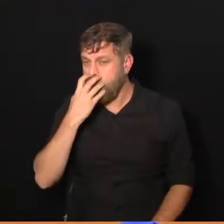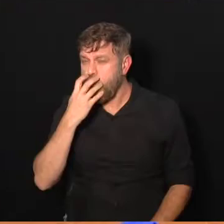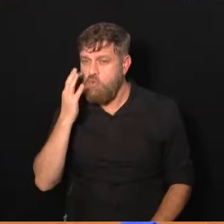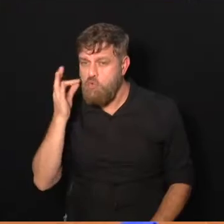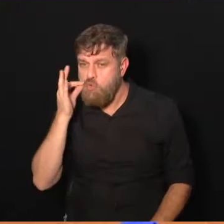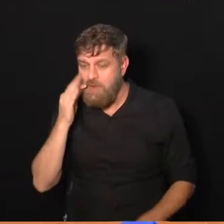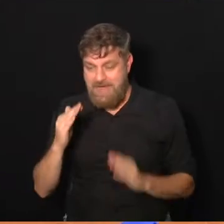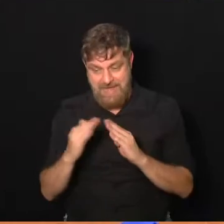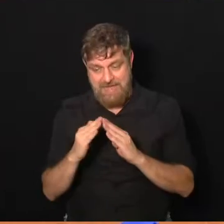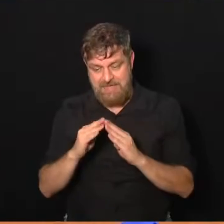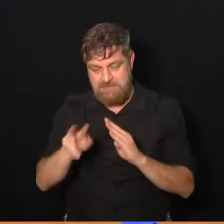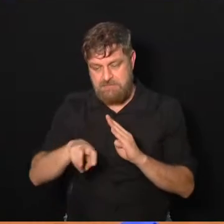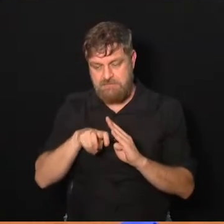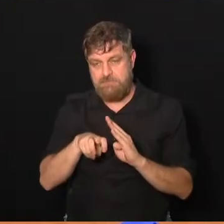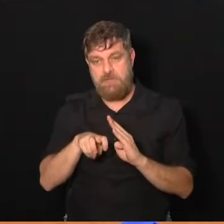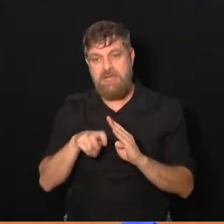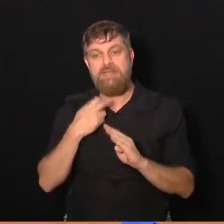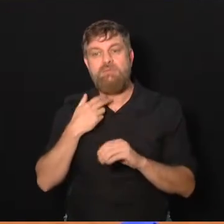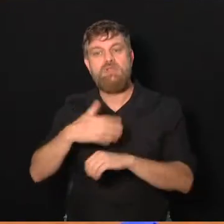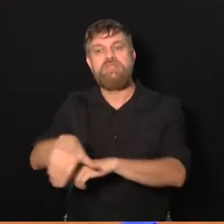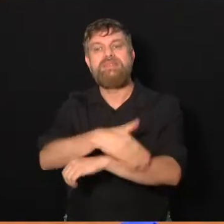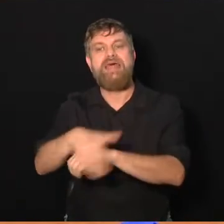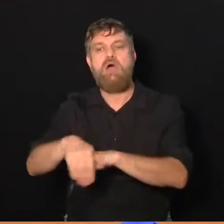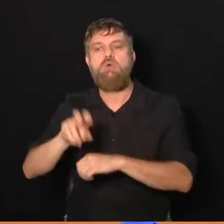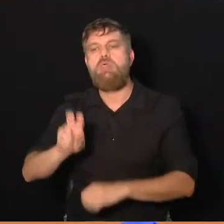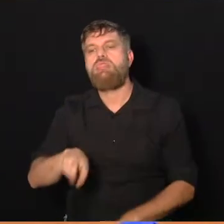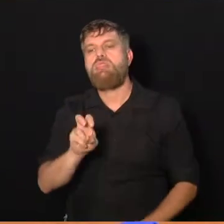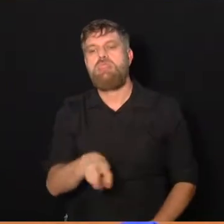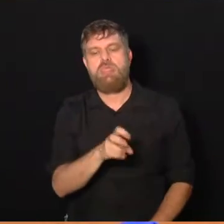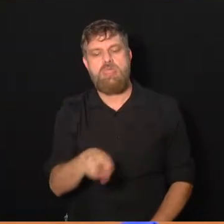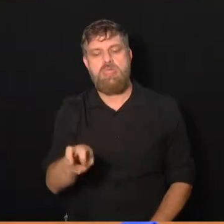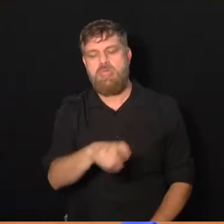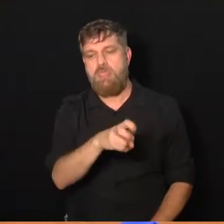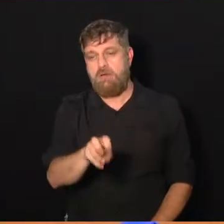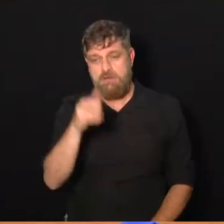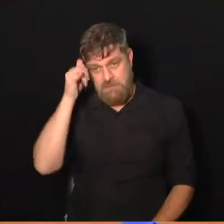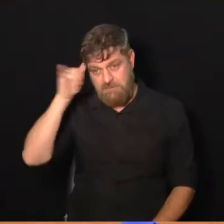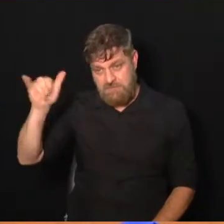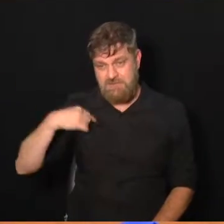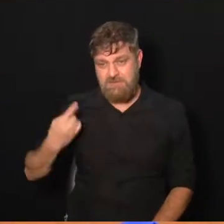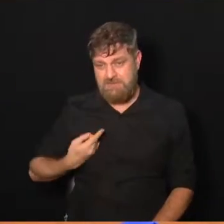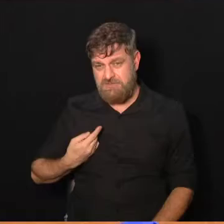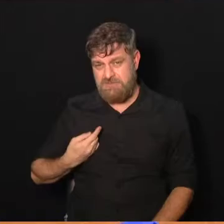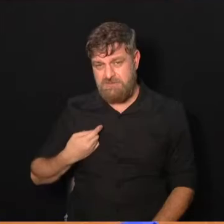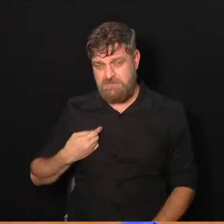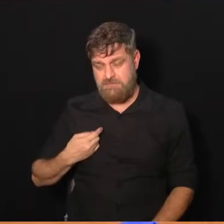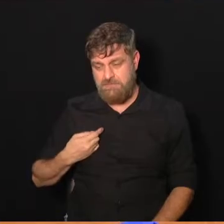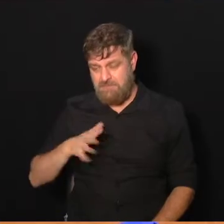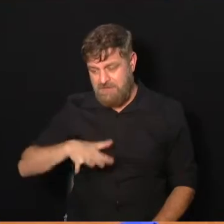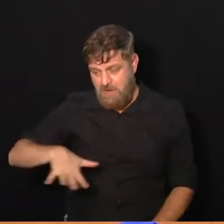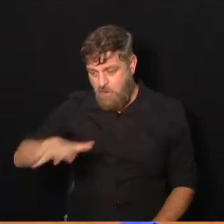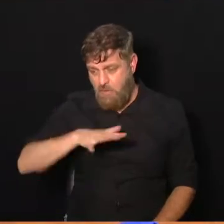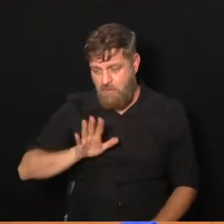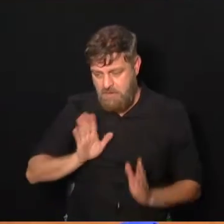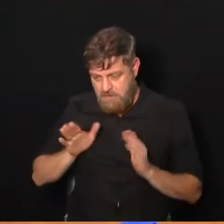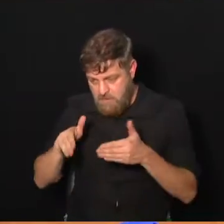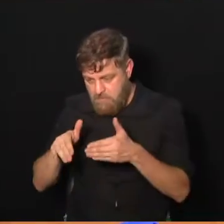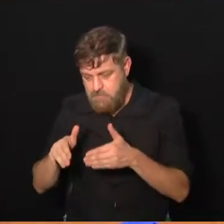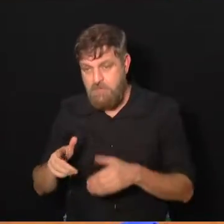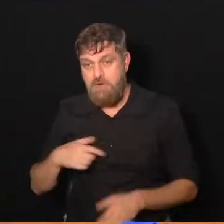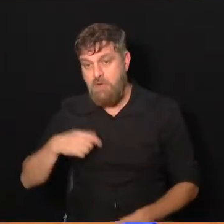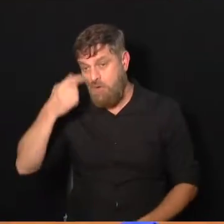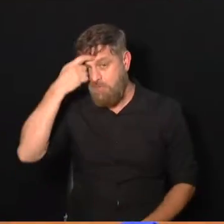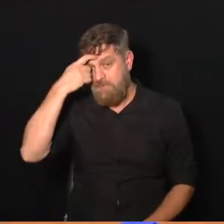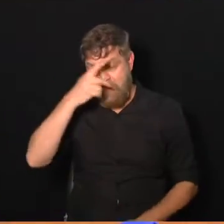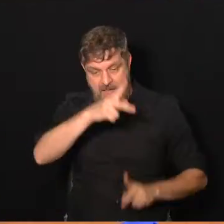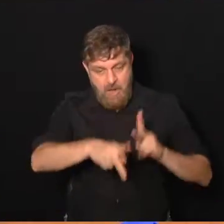de casa. Não é para deixar aquilo lá para a rua. Com certeza. Então a gente já conscientiza não só o pessoal do setor, mas também a população